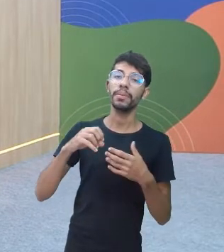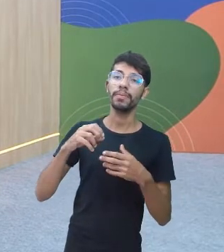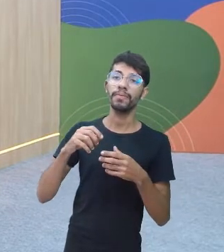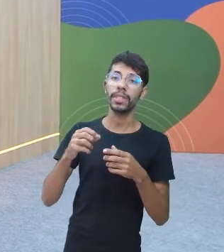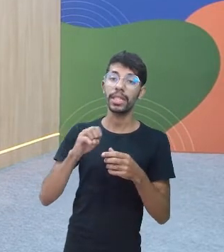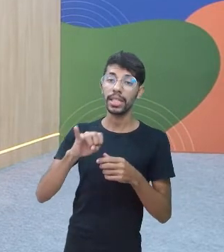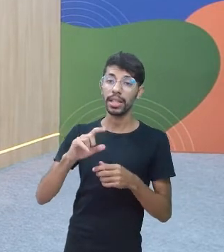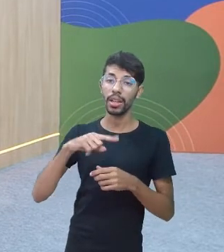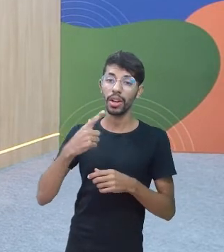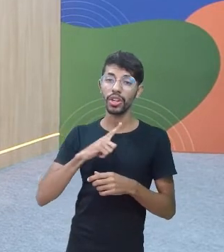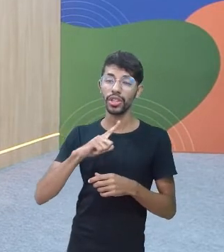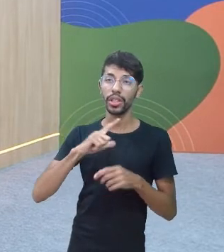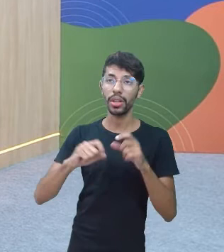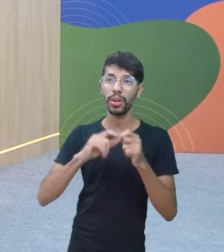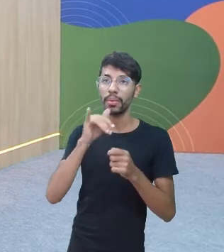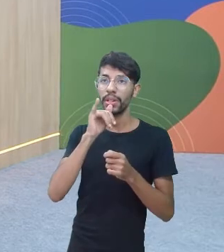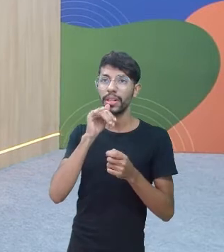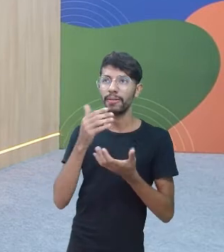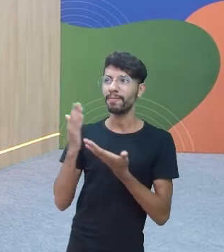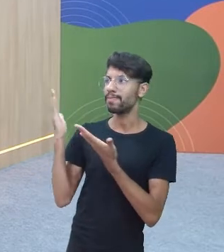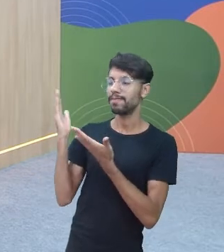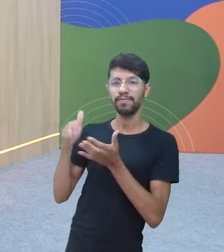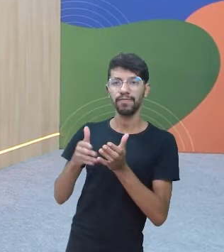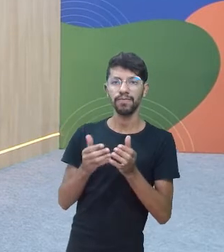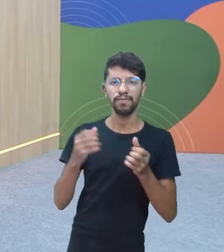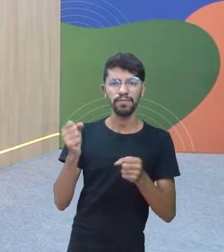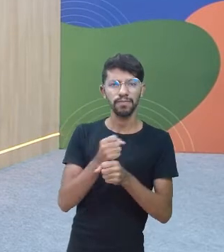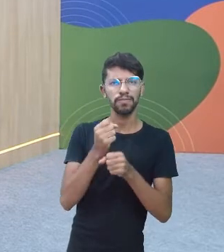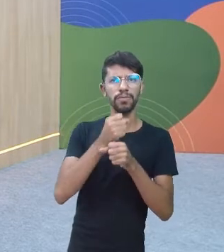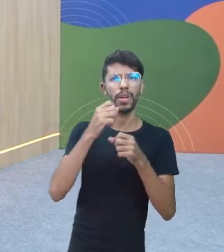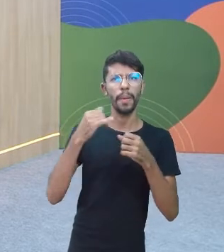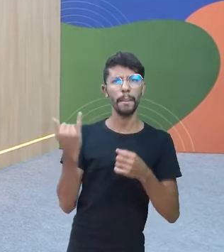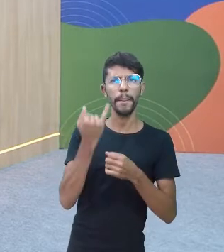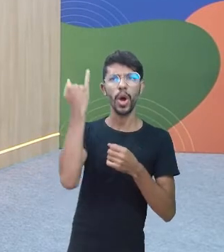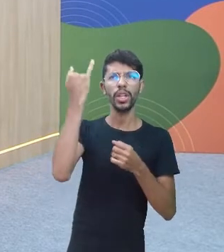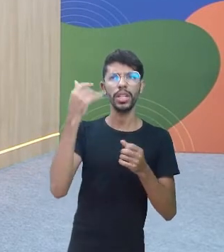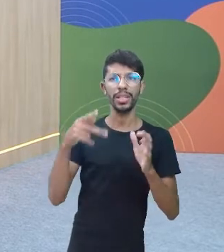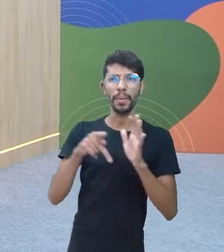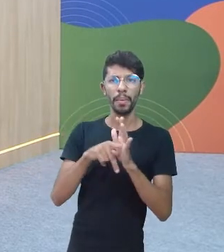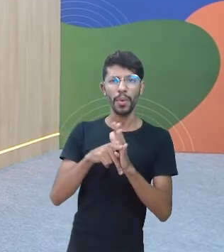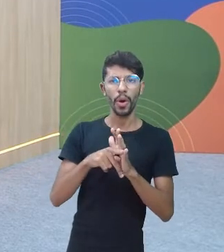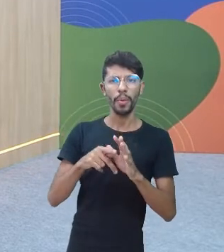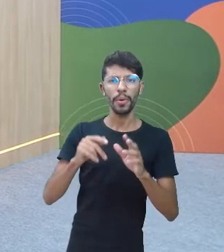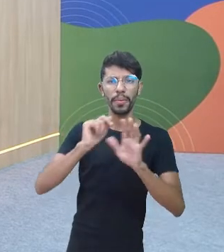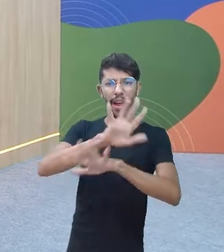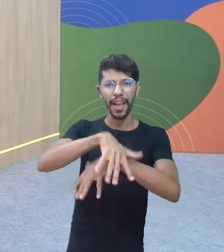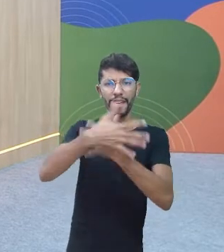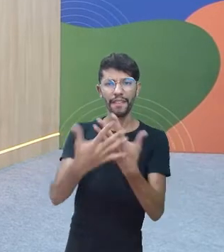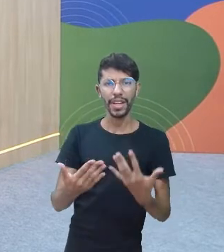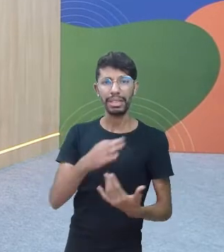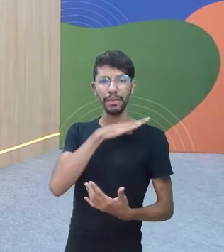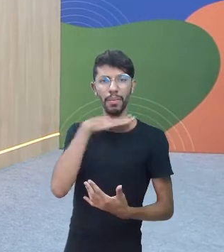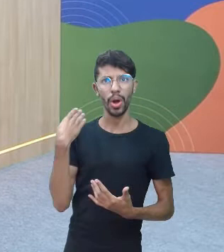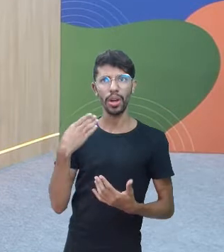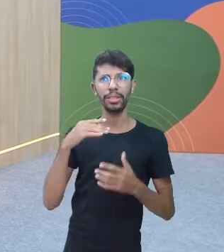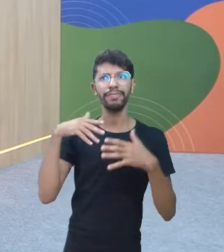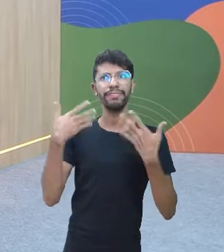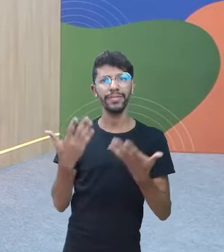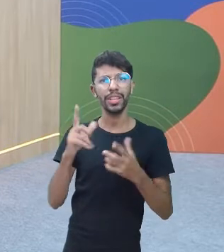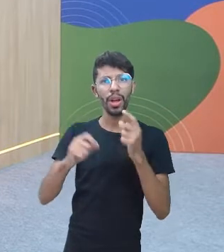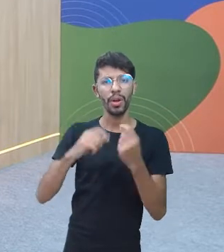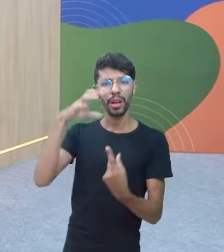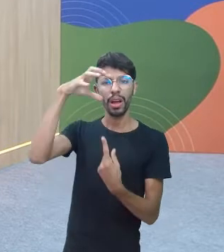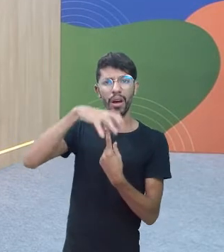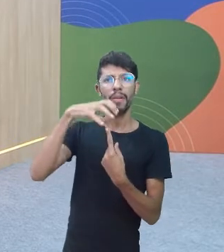Romano, grande construção, para a realização desses espetáculos de sangue, de morte, era um império que se colocava como